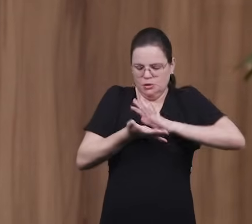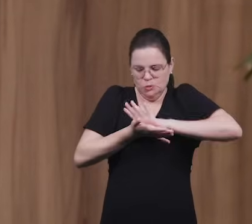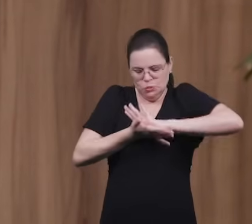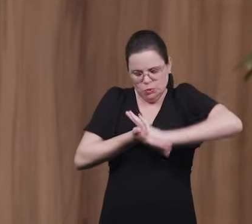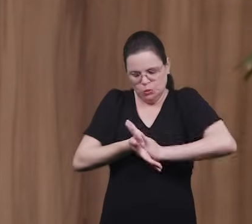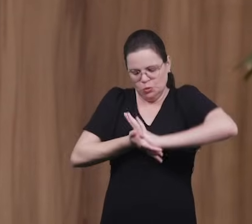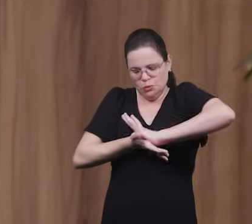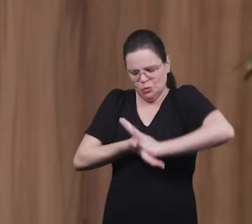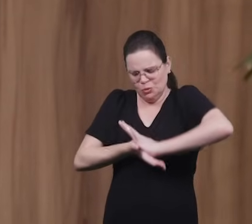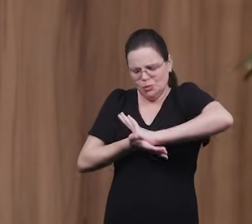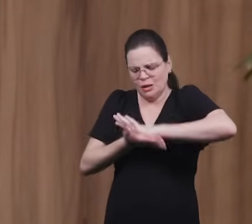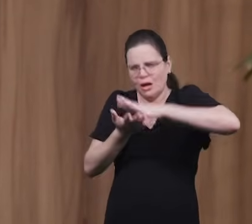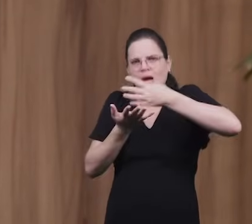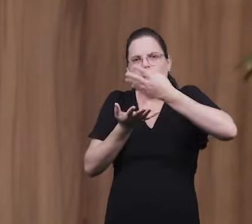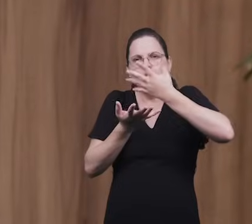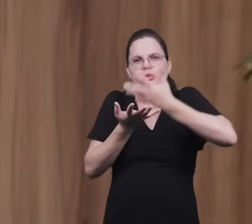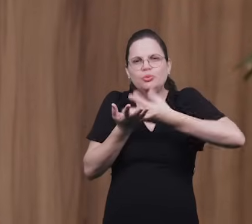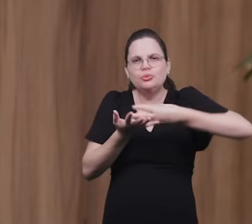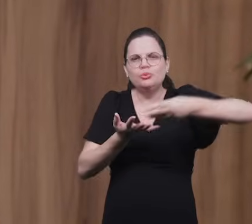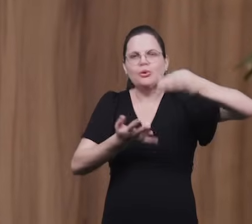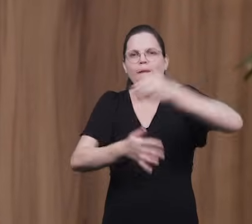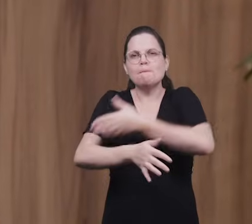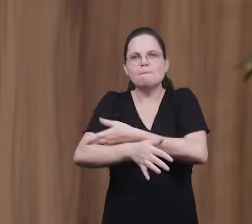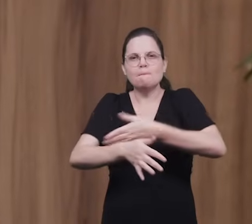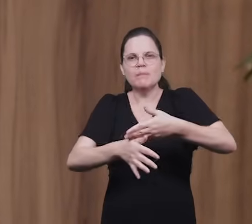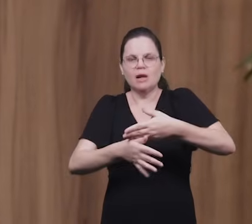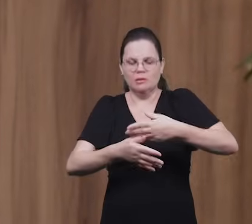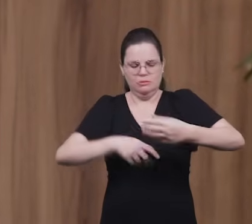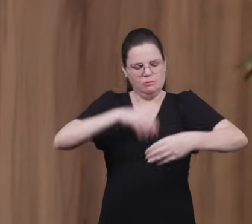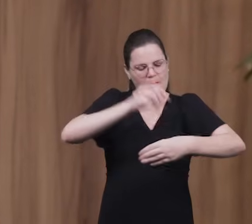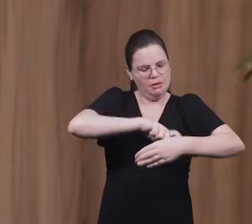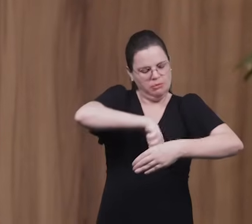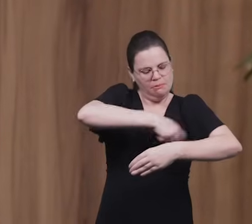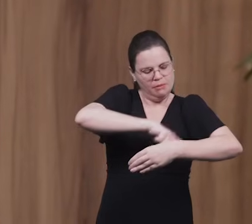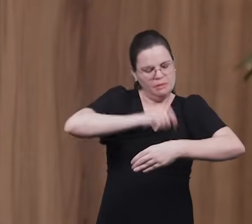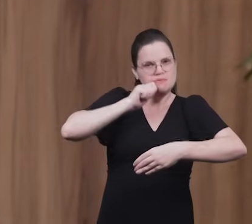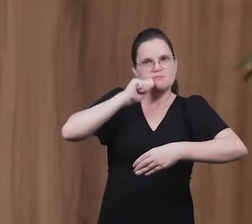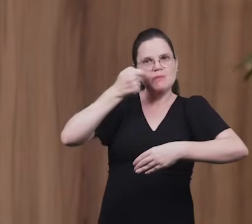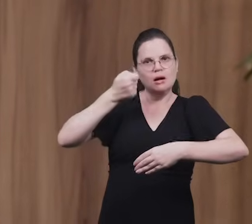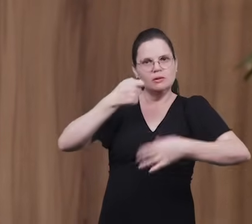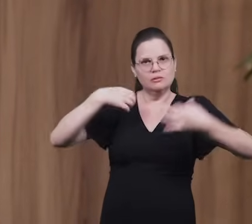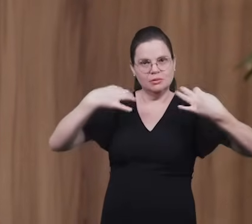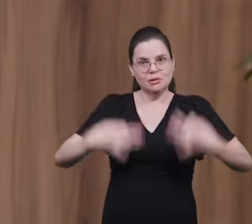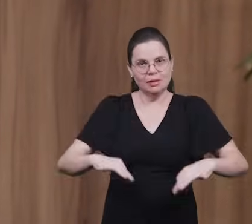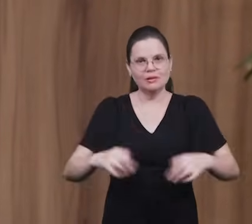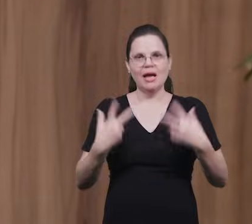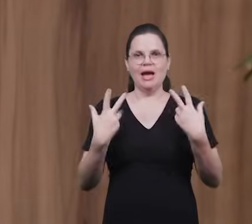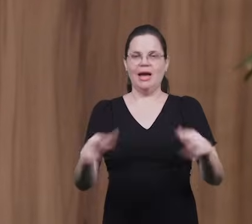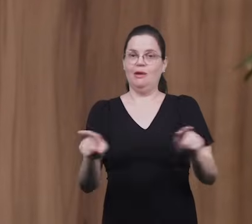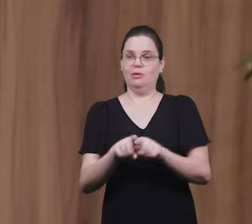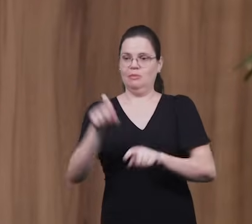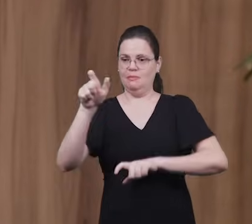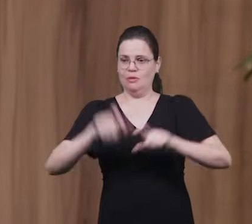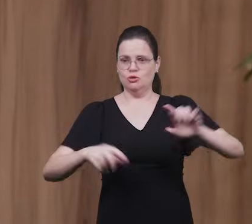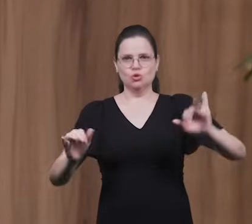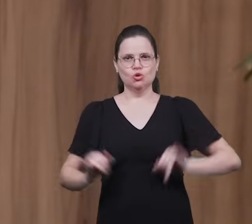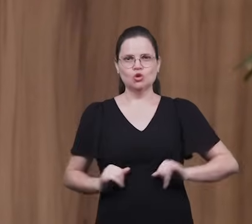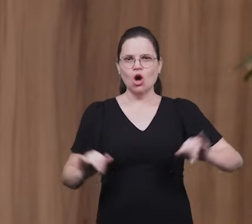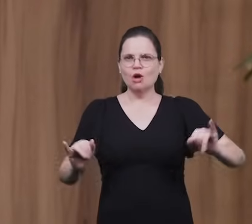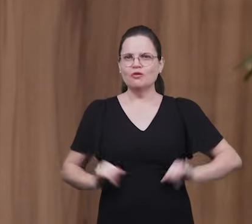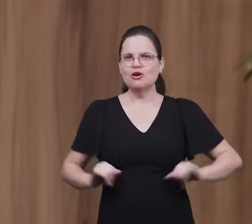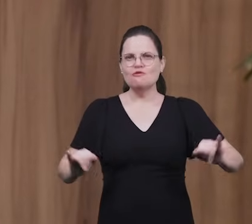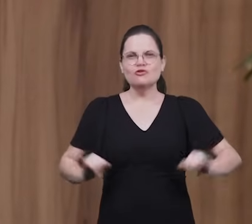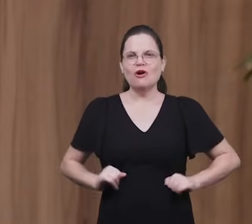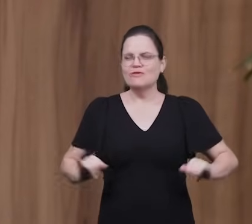morriam por não negarem a Cristo, Deus operava a salvação. Um exemplo disso foi o primeiro mártir, que foi Estevão, foi um